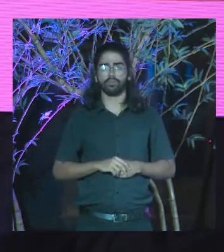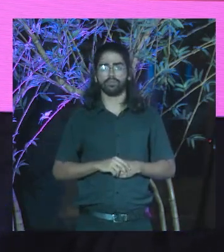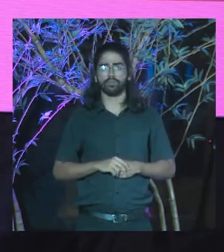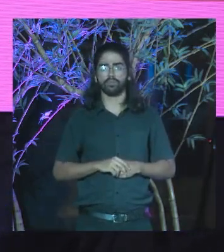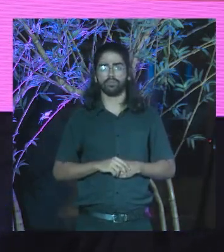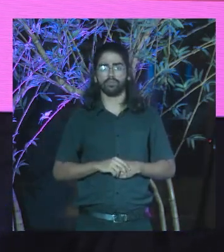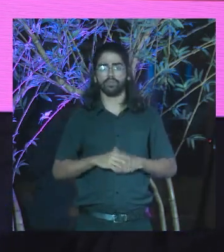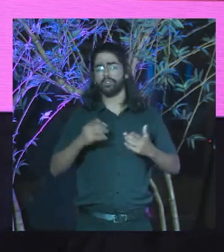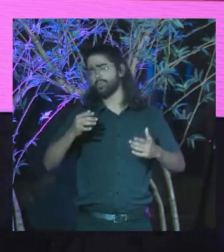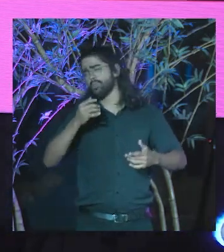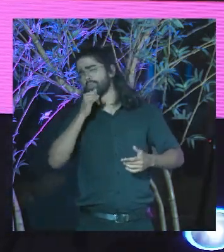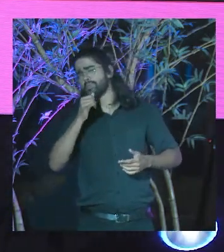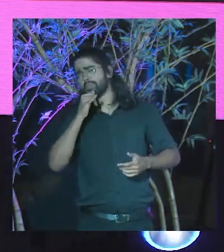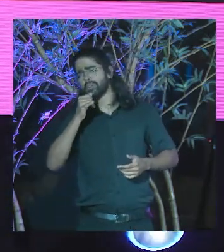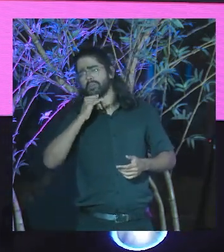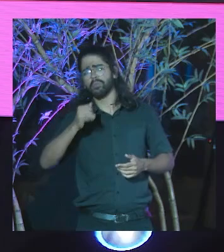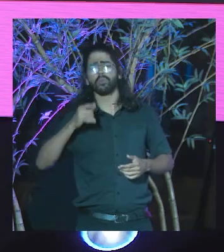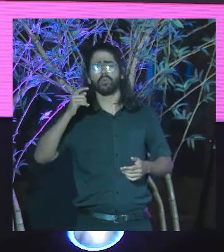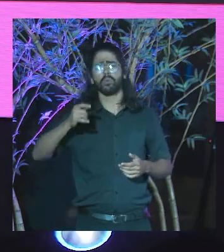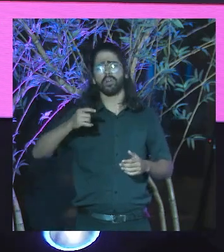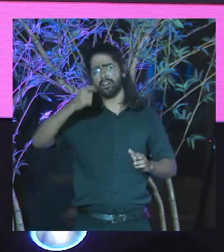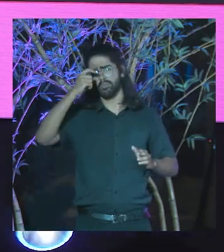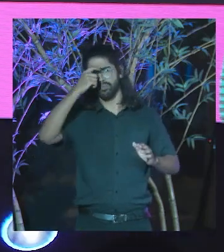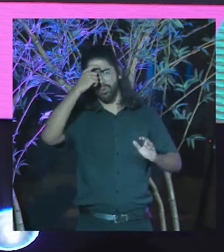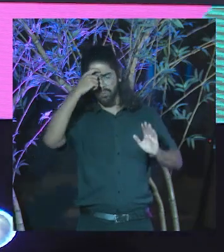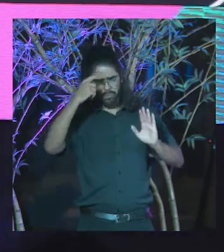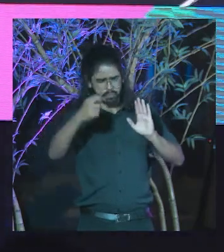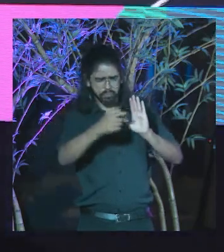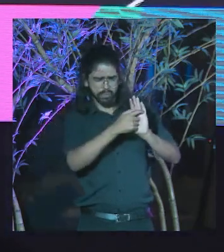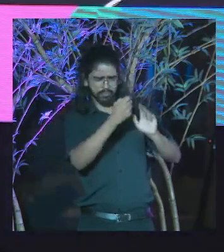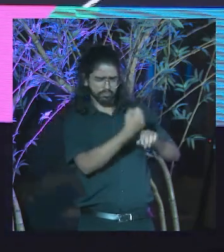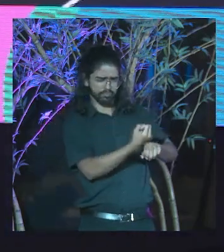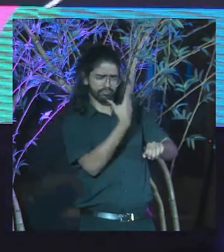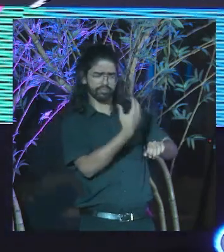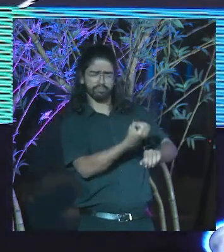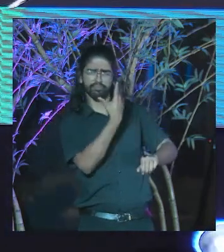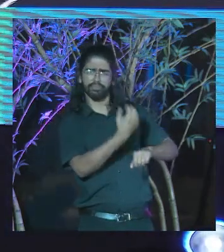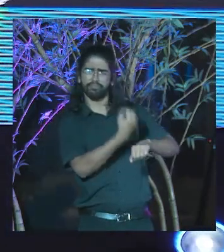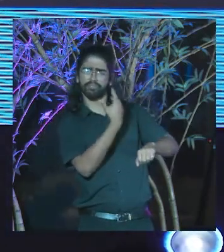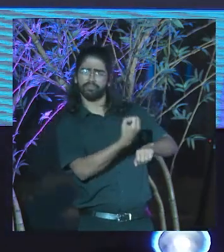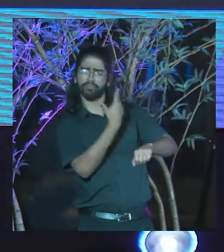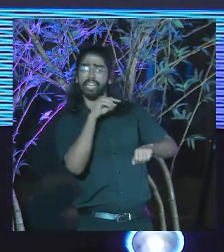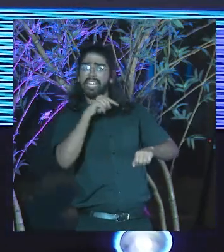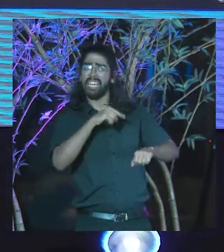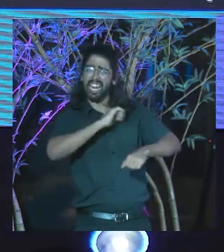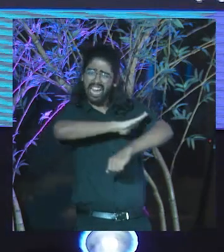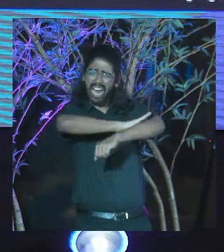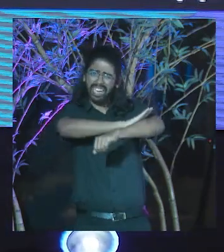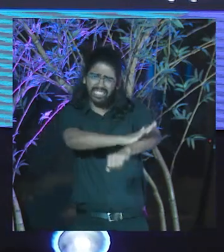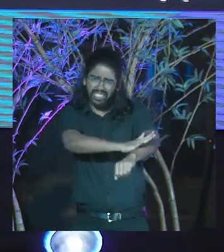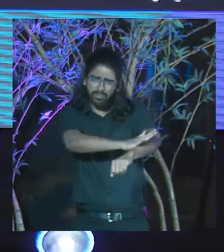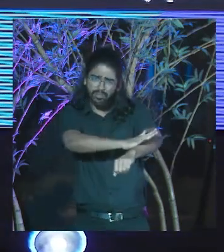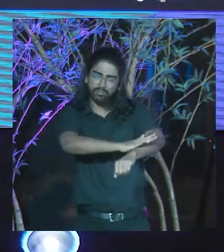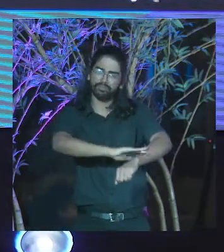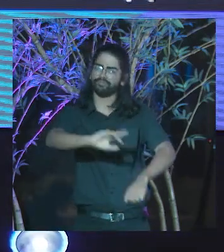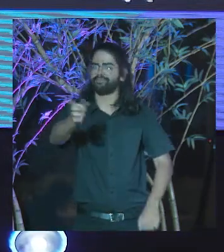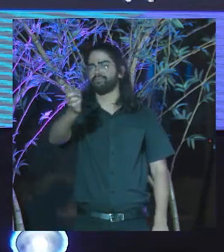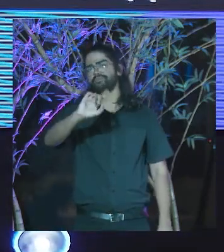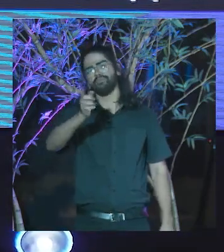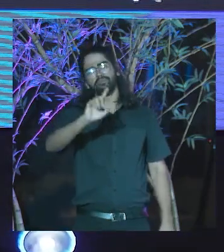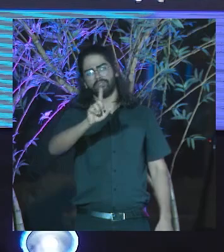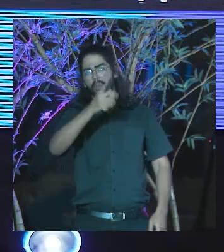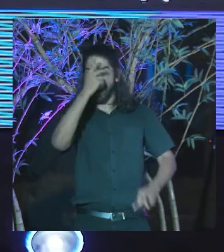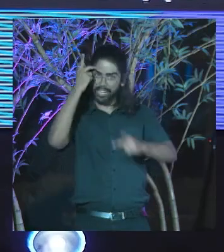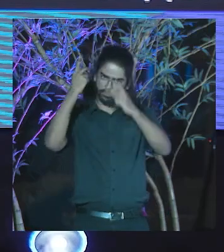Uma máquina algorítmica, um algoritmo que seja racista. Não, gente. O algoritmo, ele é um